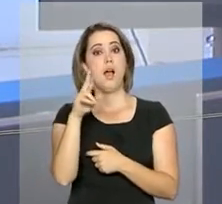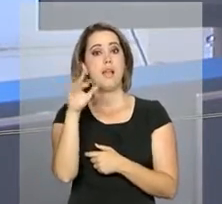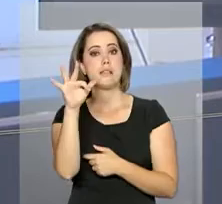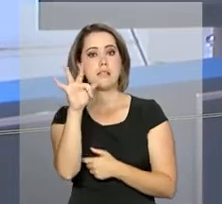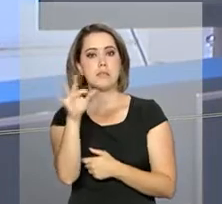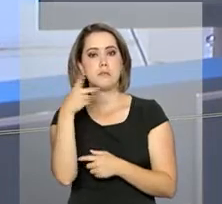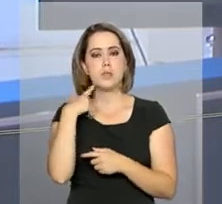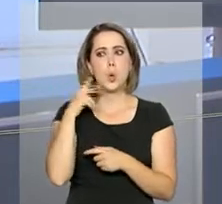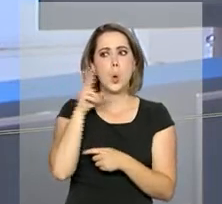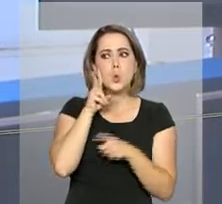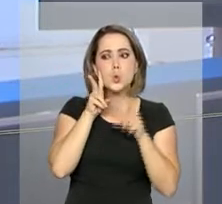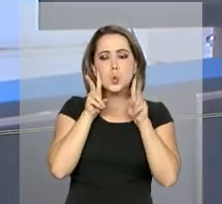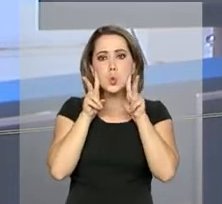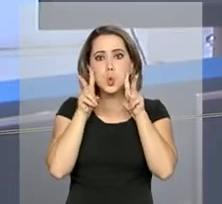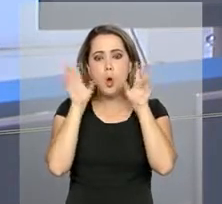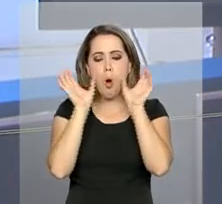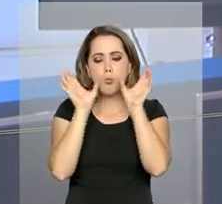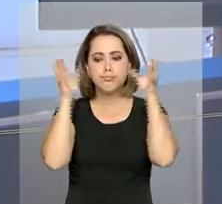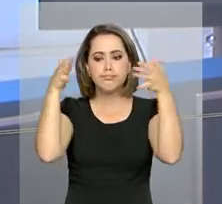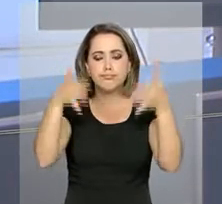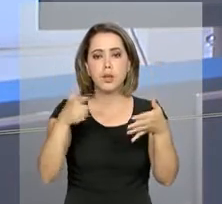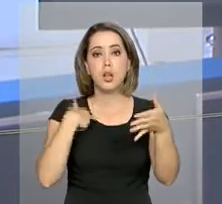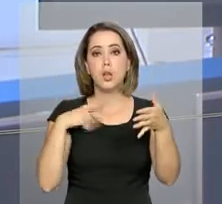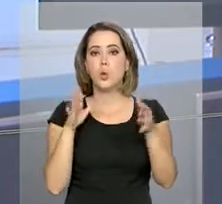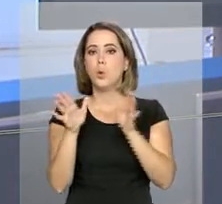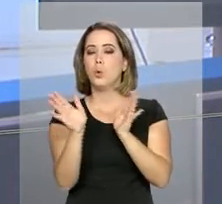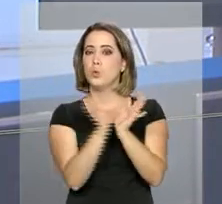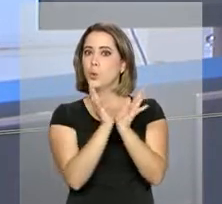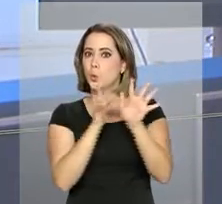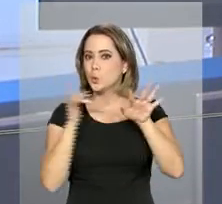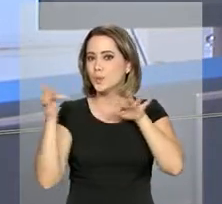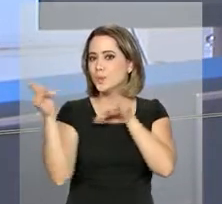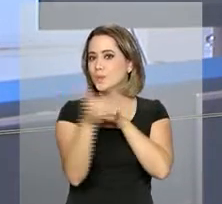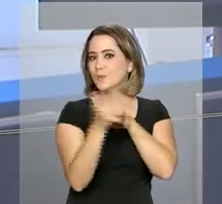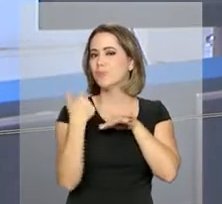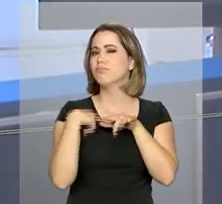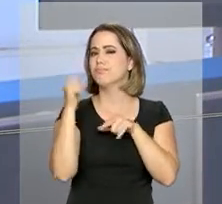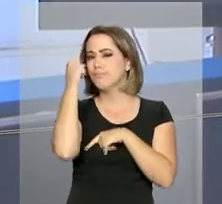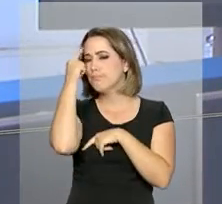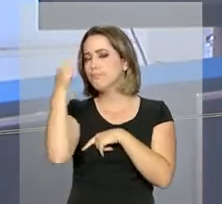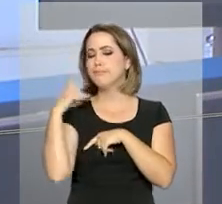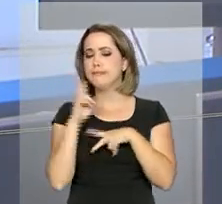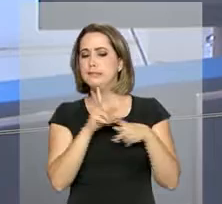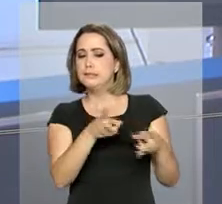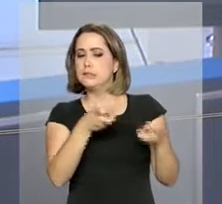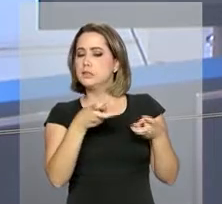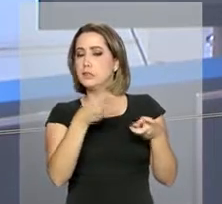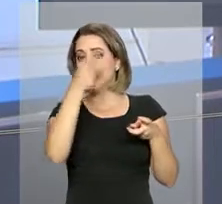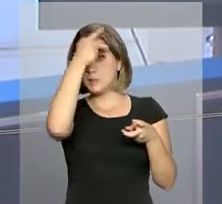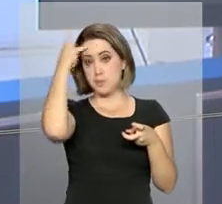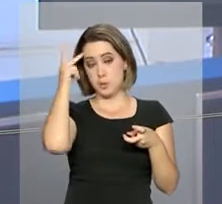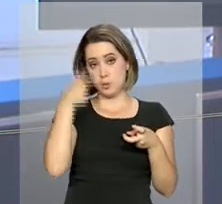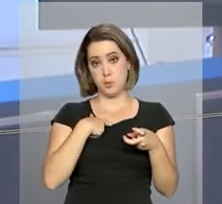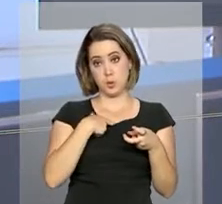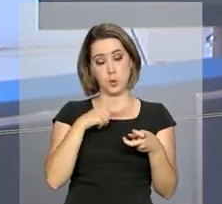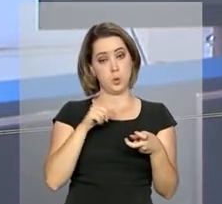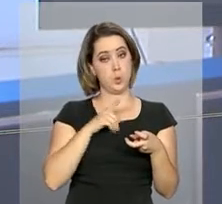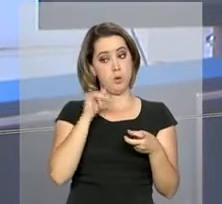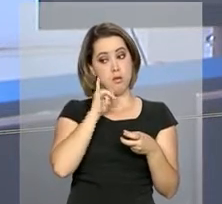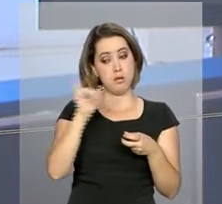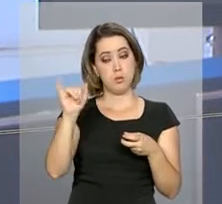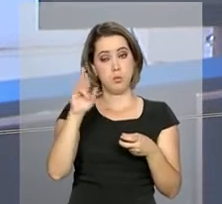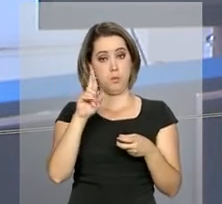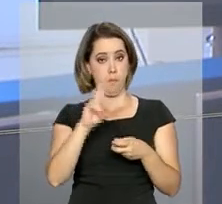agora fica de olho nos perfis das redes sociais. A ideia é cruzar os dados das declarações de imposto de renda com